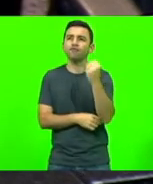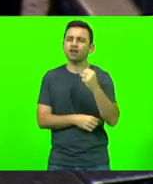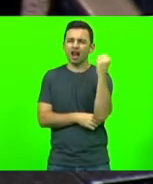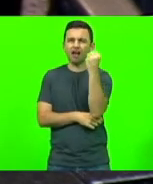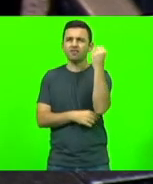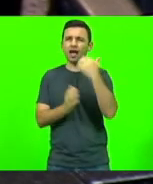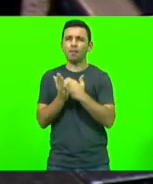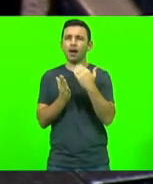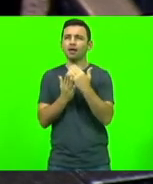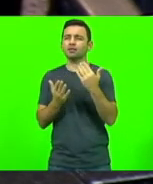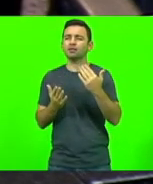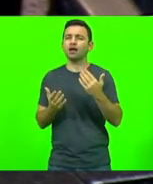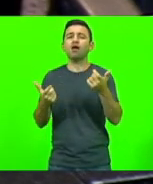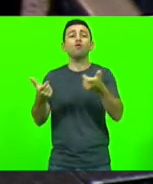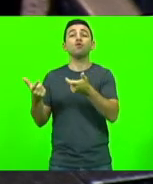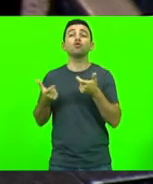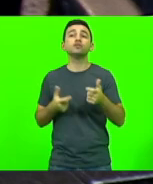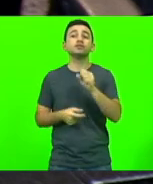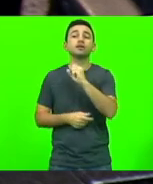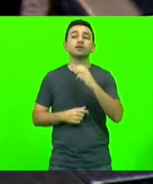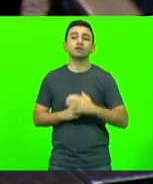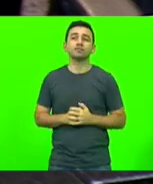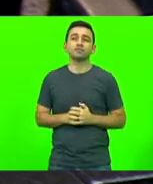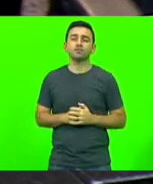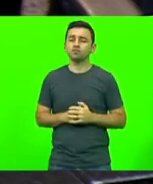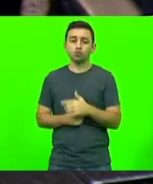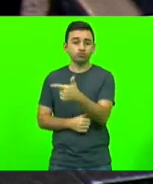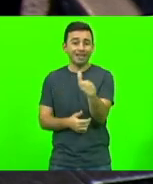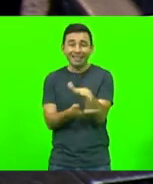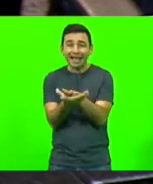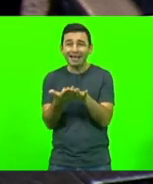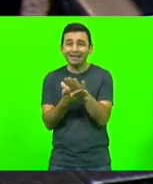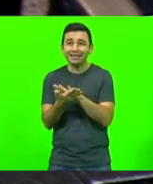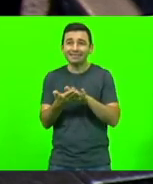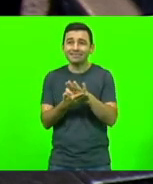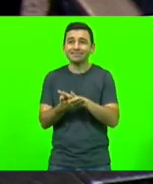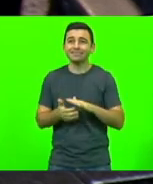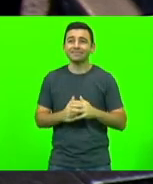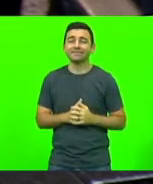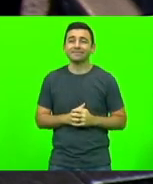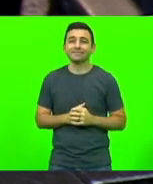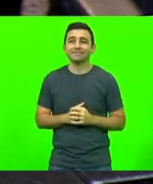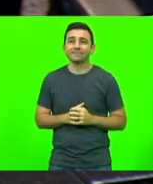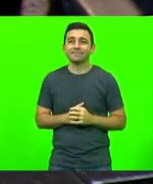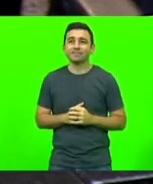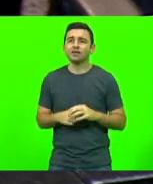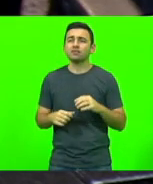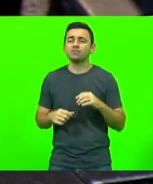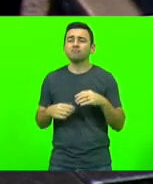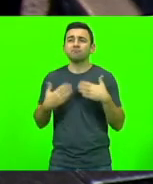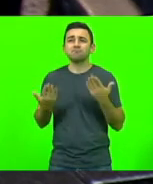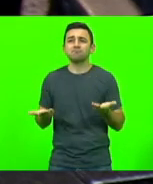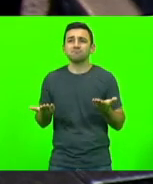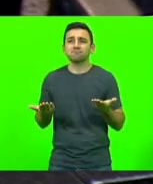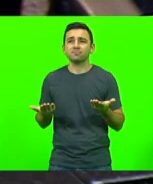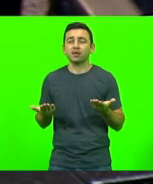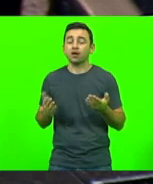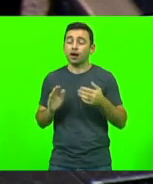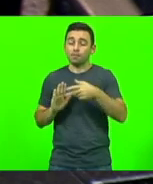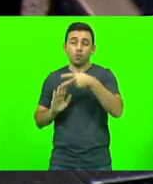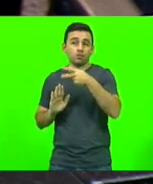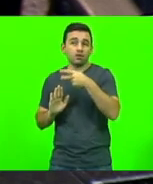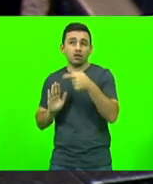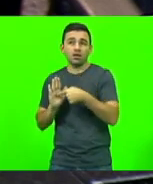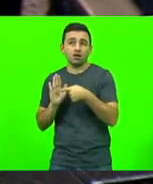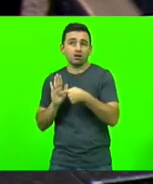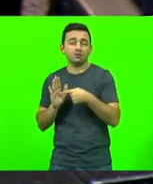Santa Catarina, neste exato momento? Lugar nenhum, lugar nenhum. E tampouco a portaria da